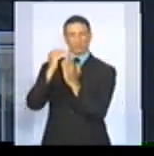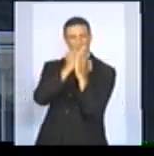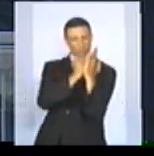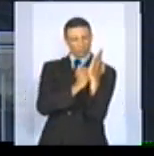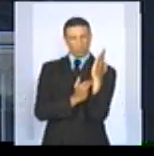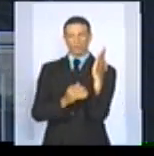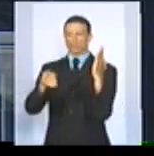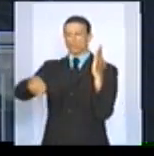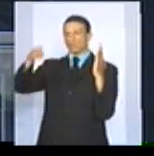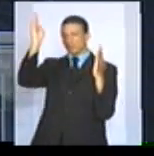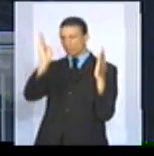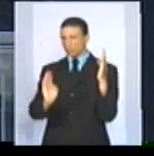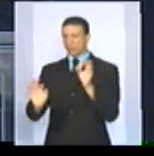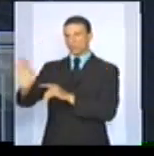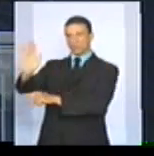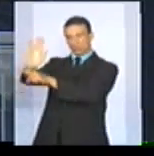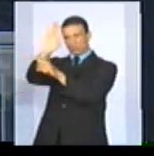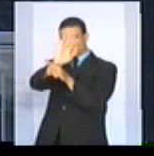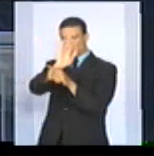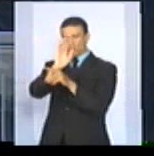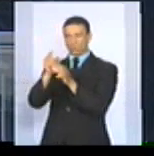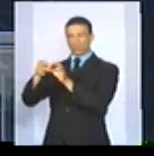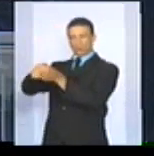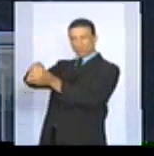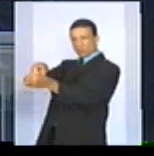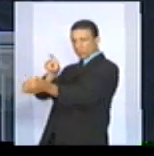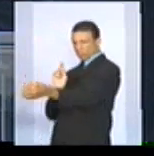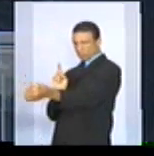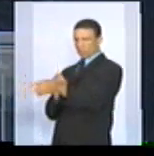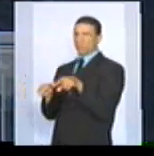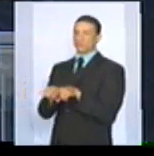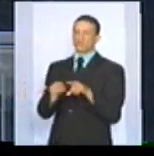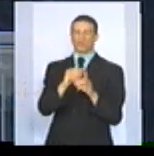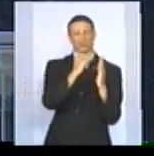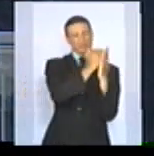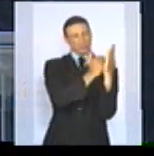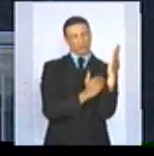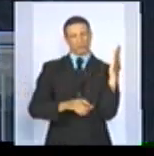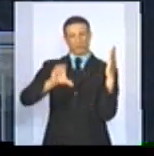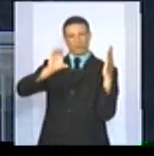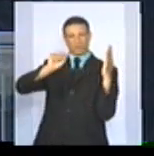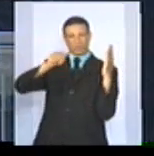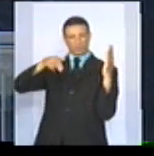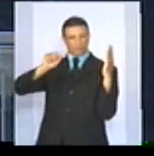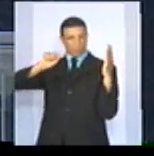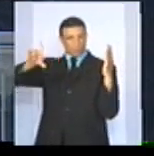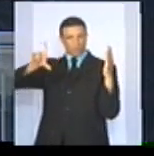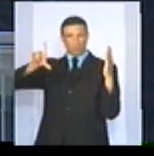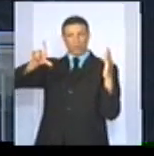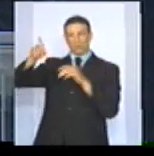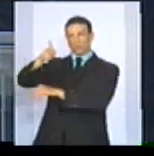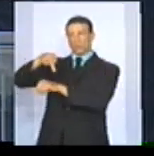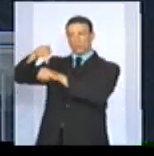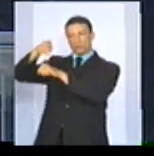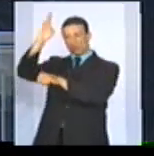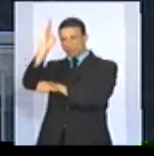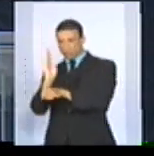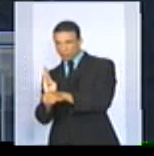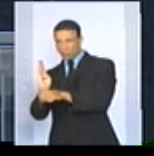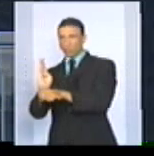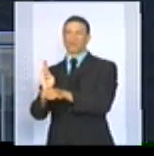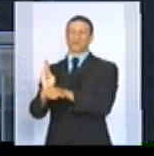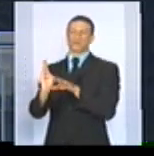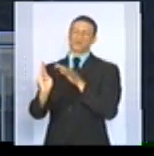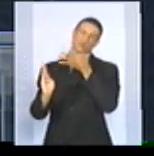conteúdo nacional independente e também dos canais de programação independentes nacionais, infelizmente para nós